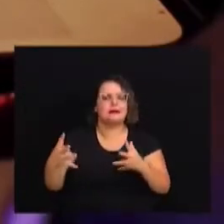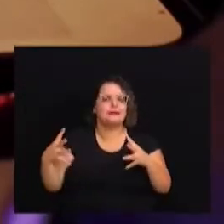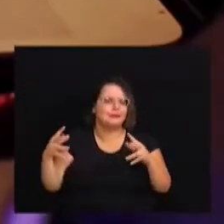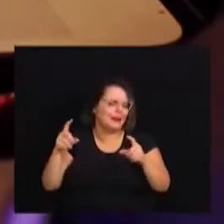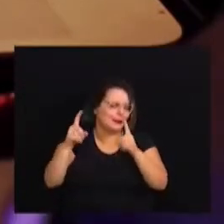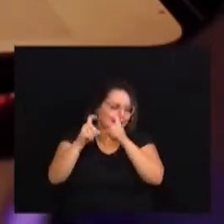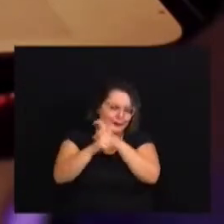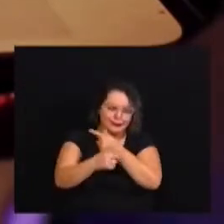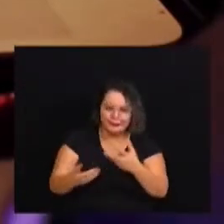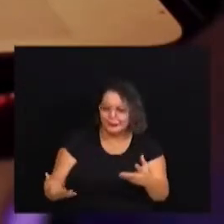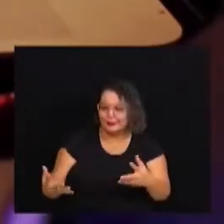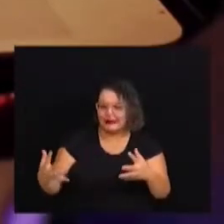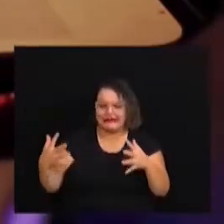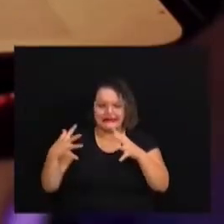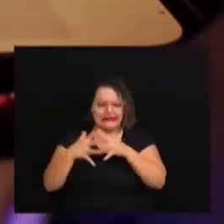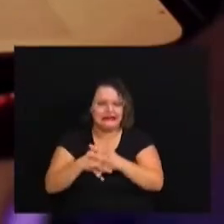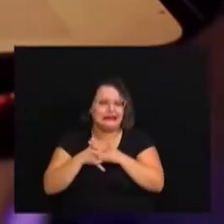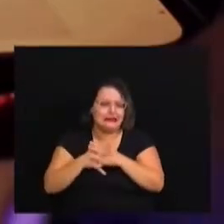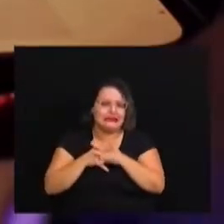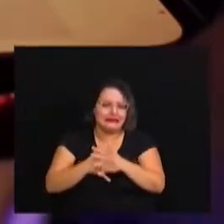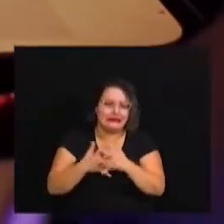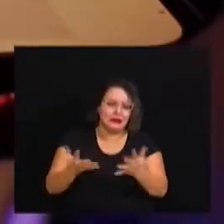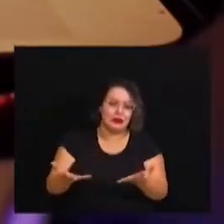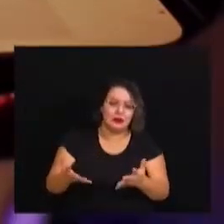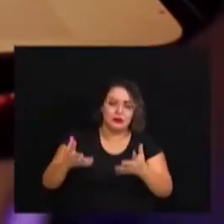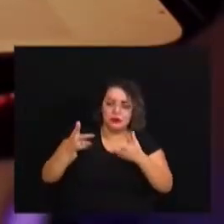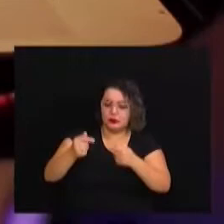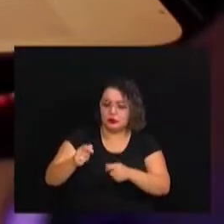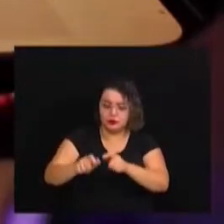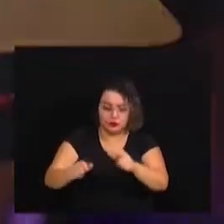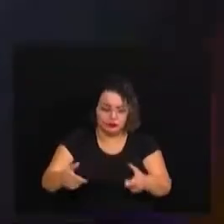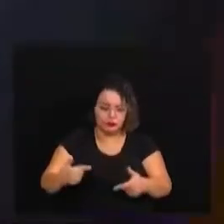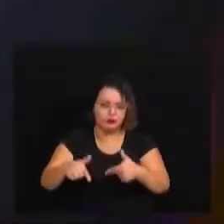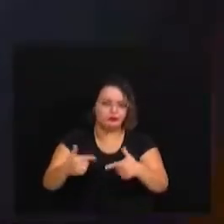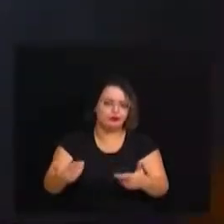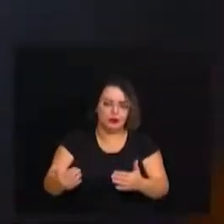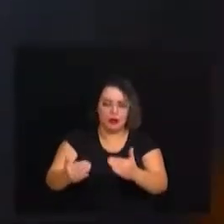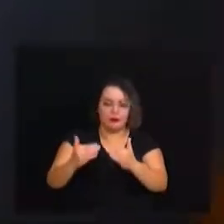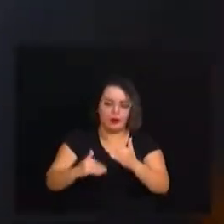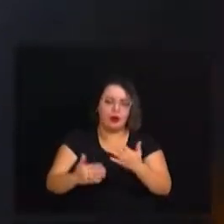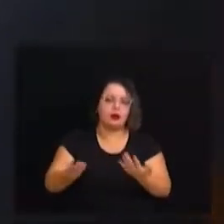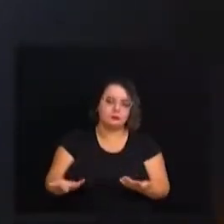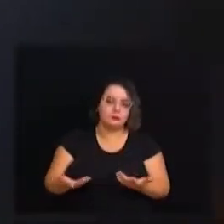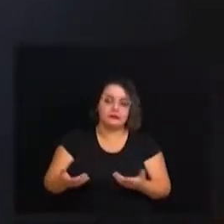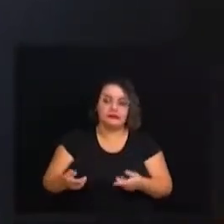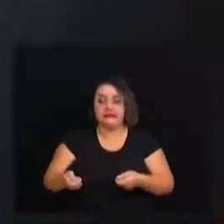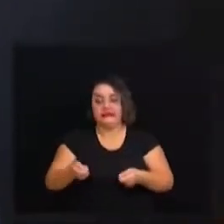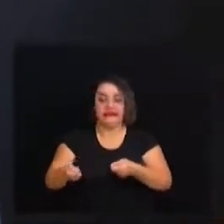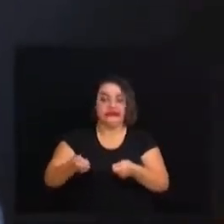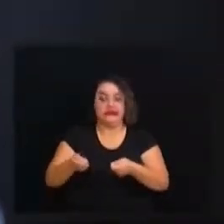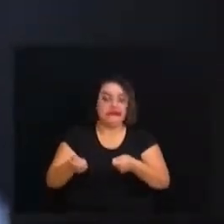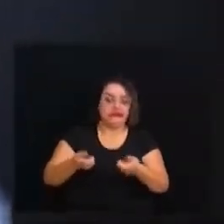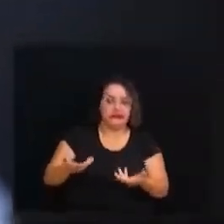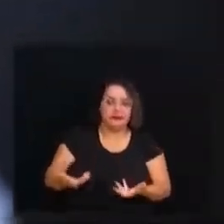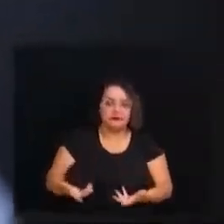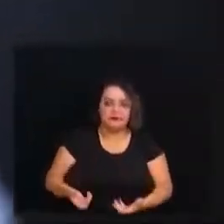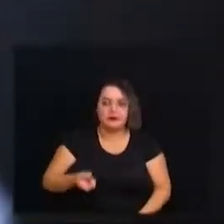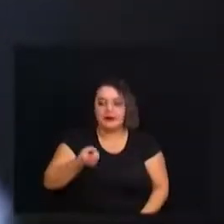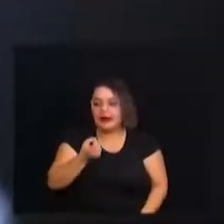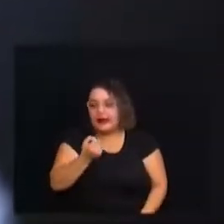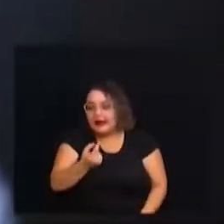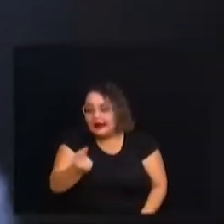familiares, com os seus subordinados, porque existe essa cobrança, e eles acabam exagerando às vezes nesse controle. Então eles controlam cada